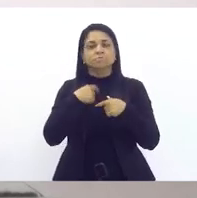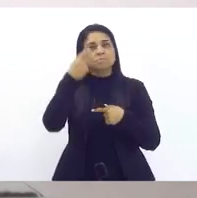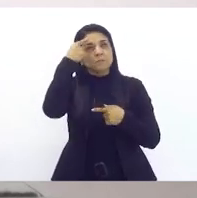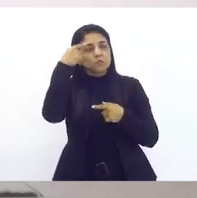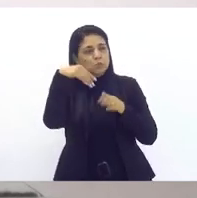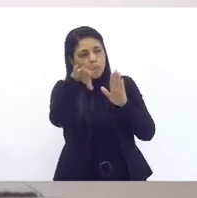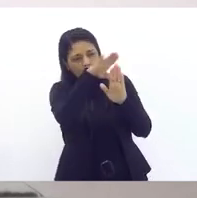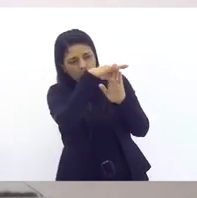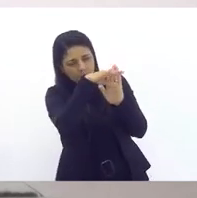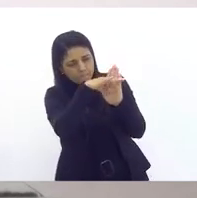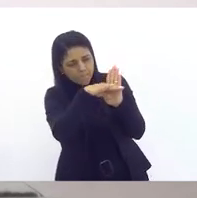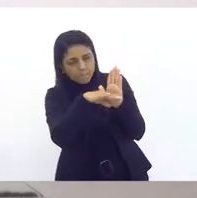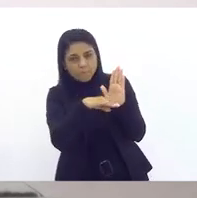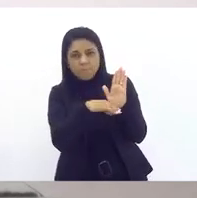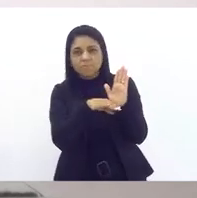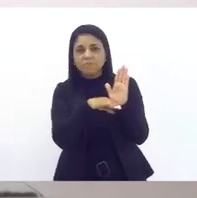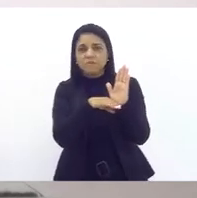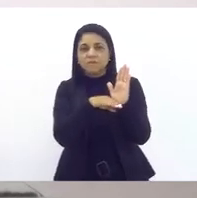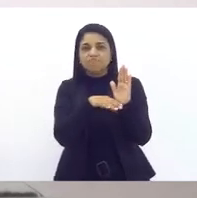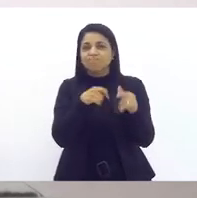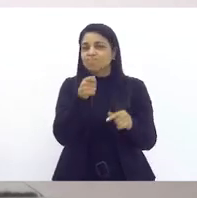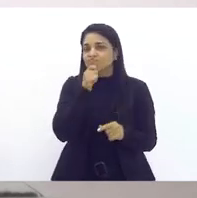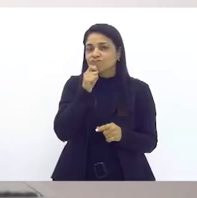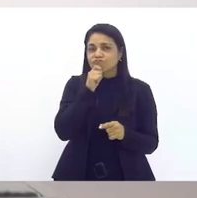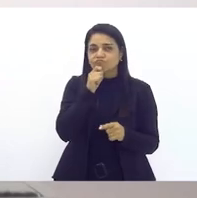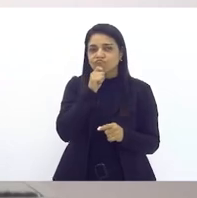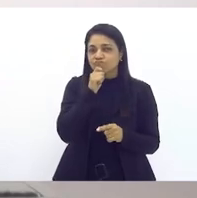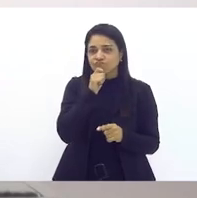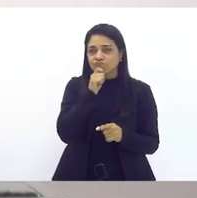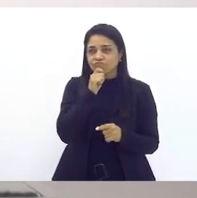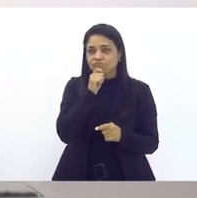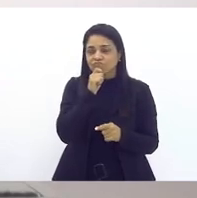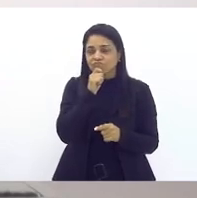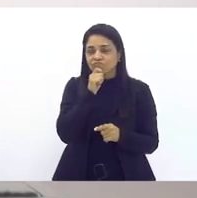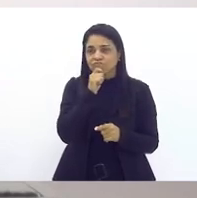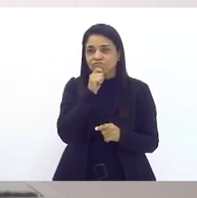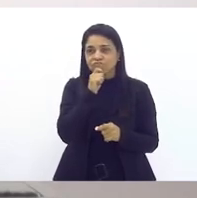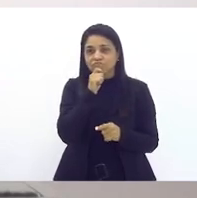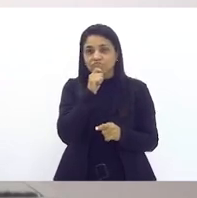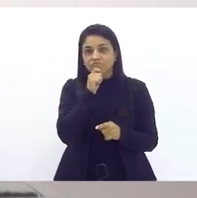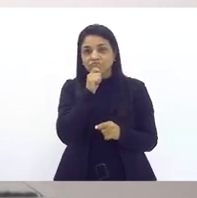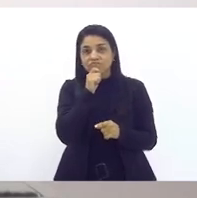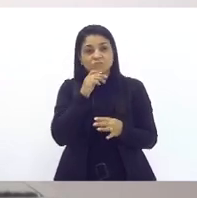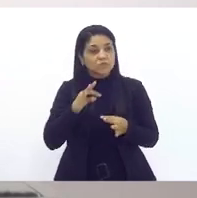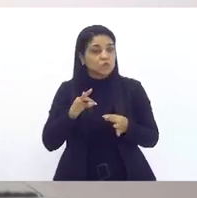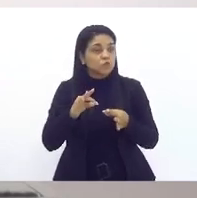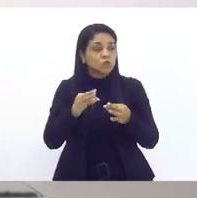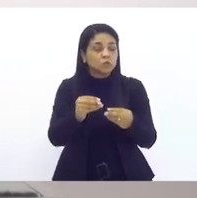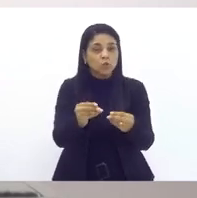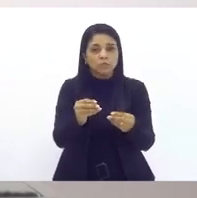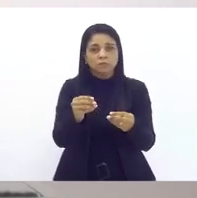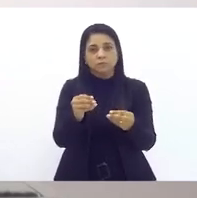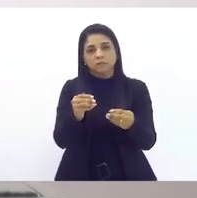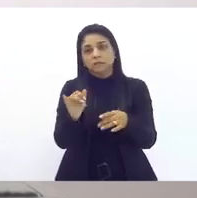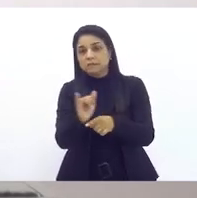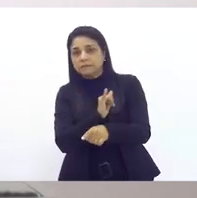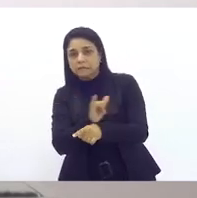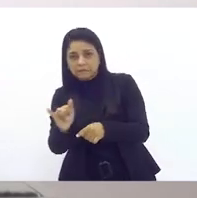cronograma em que não houvesse radicalização, tivesse todas as hipóteses, mas